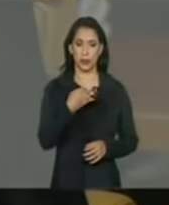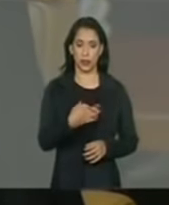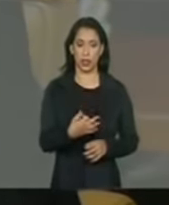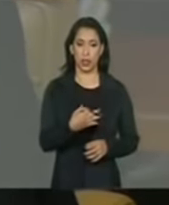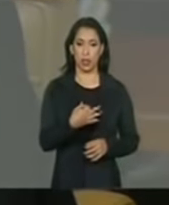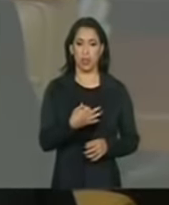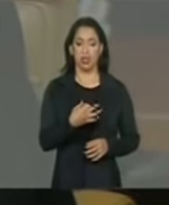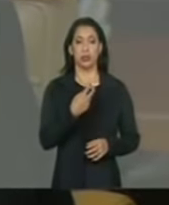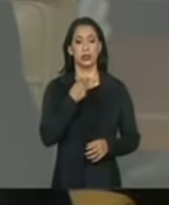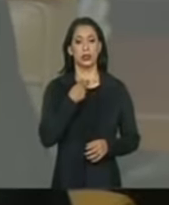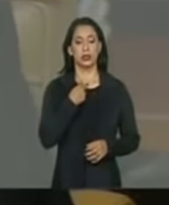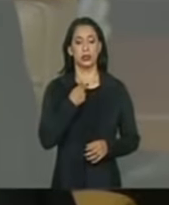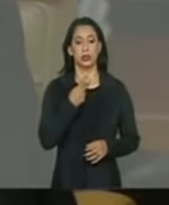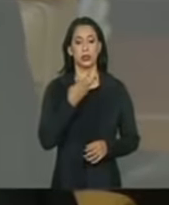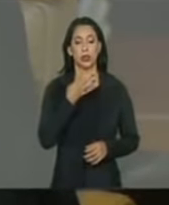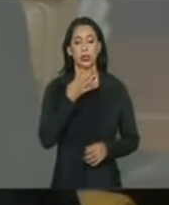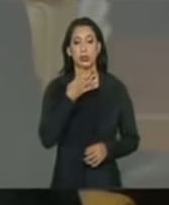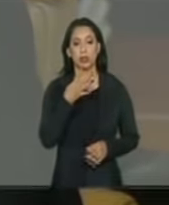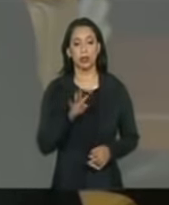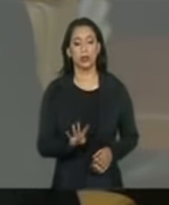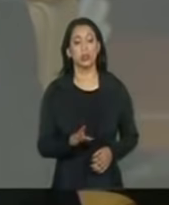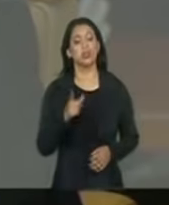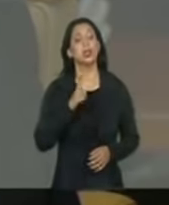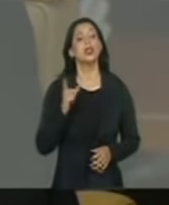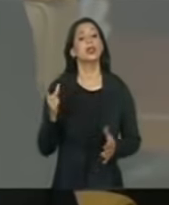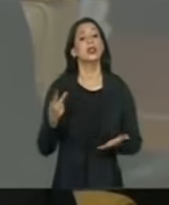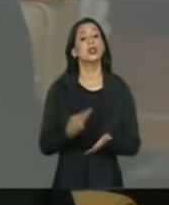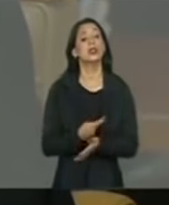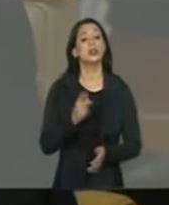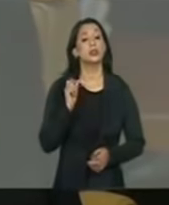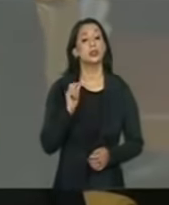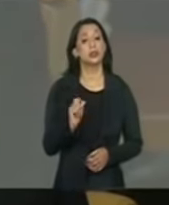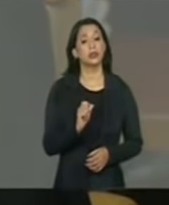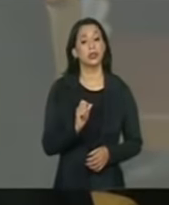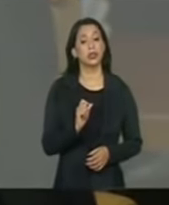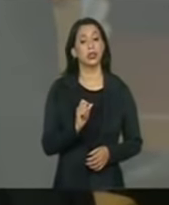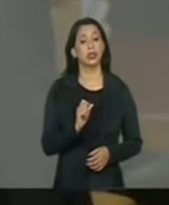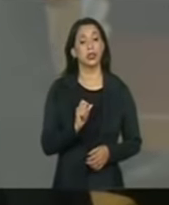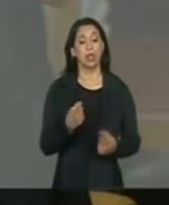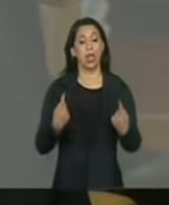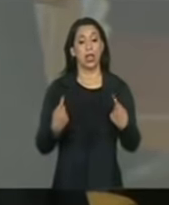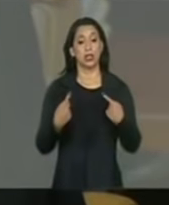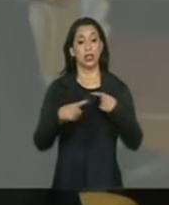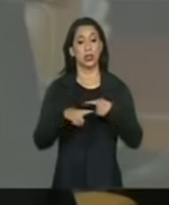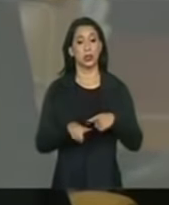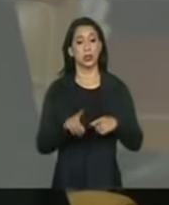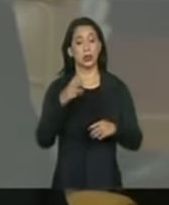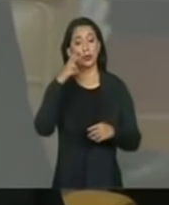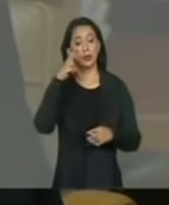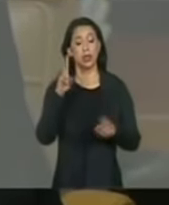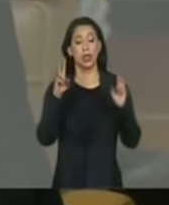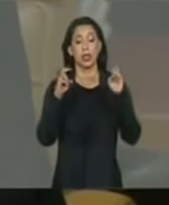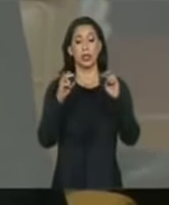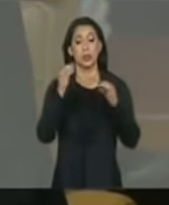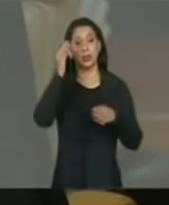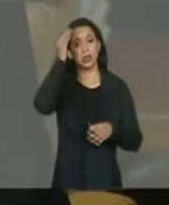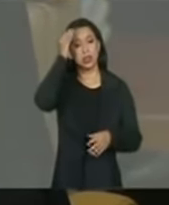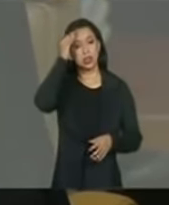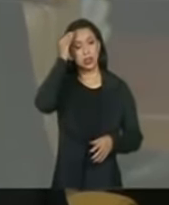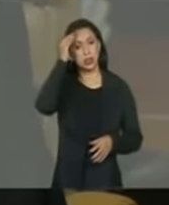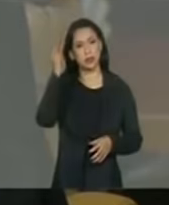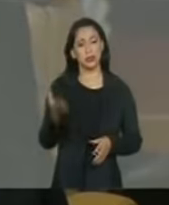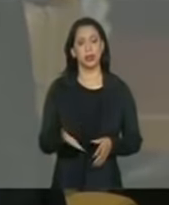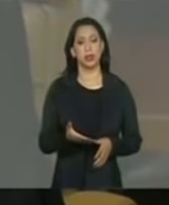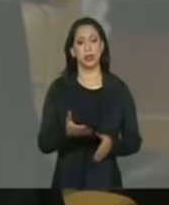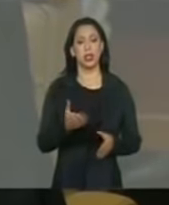em ocorrendo eventual situação de antinomia em tema de interpretação de tratados ou